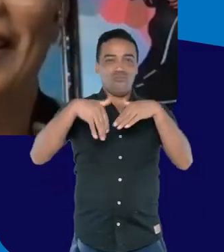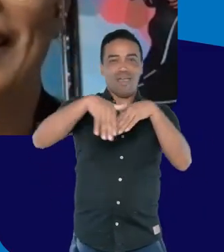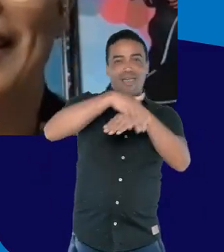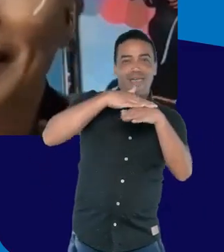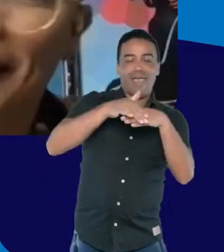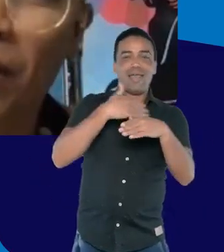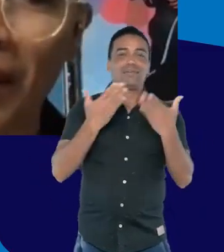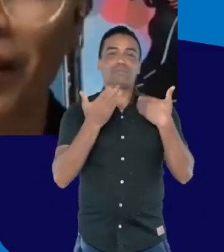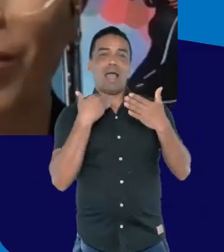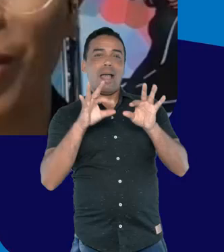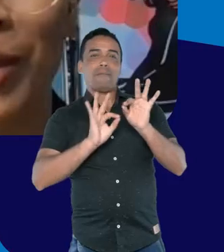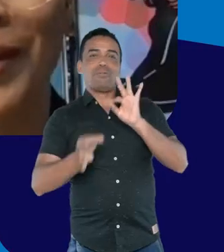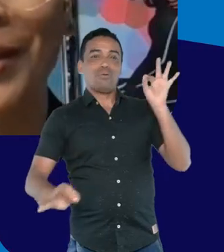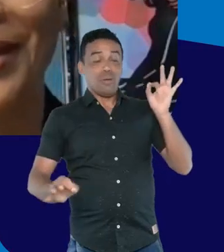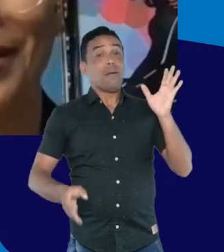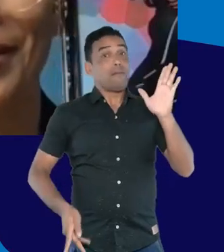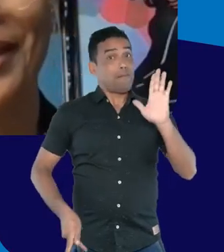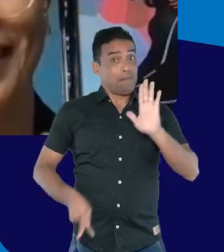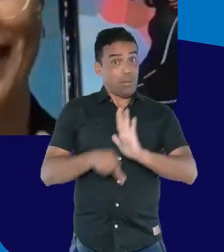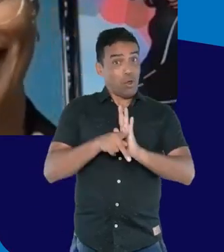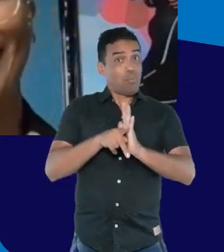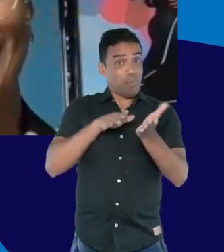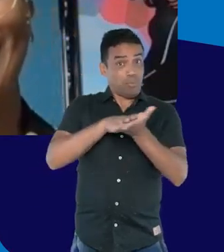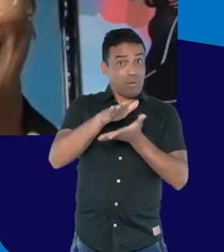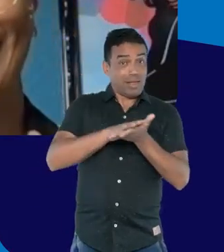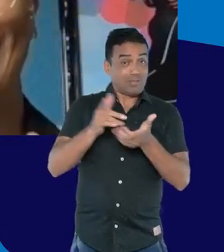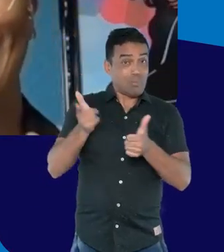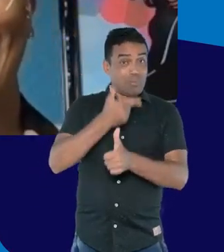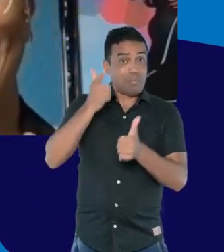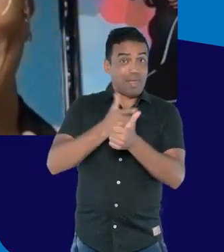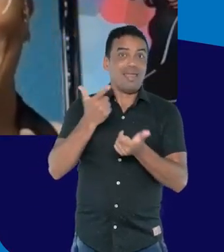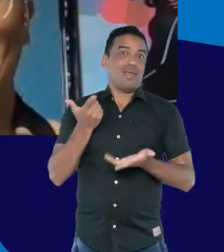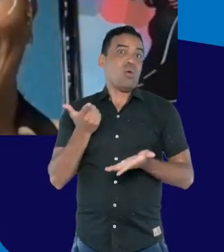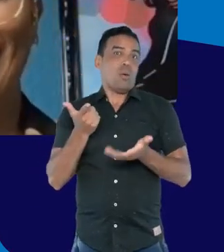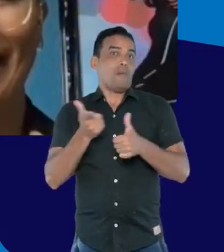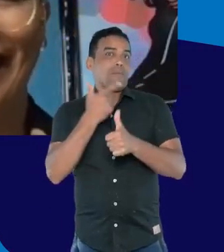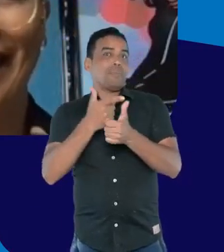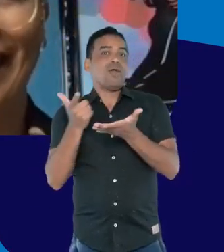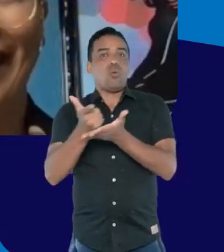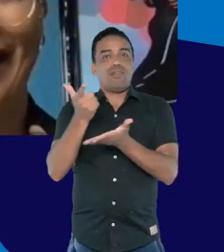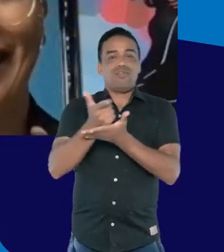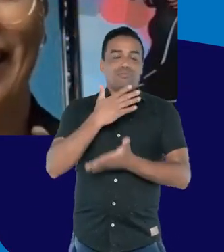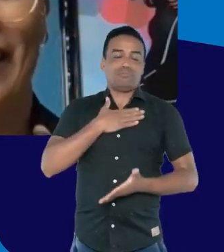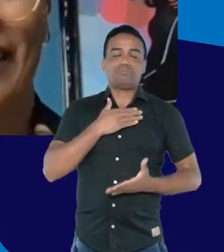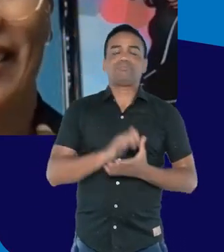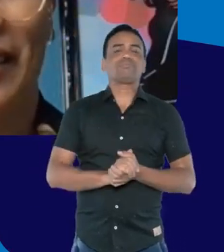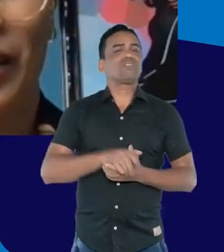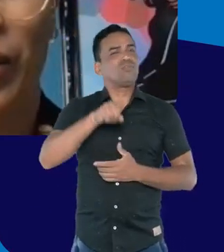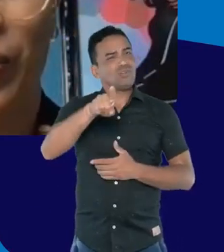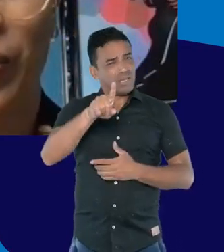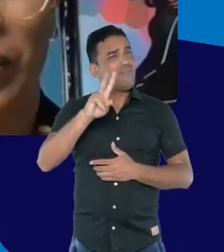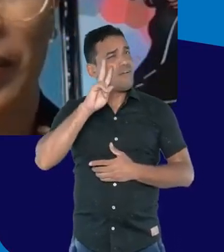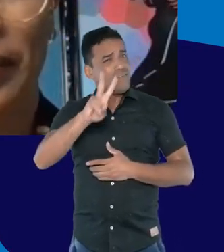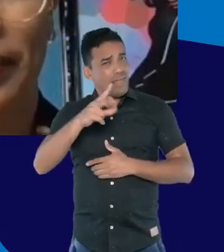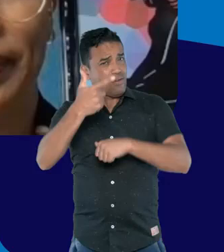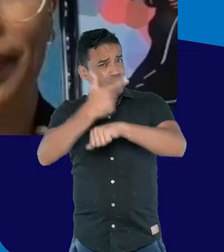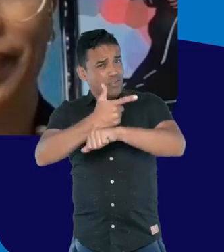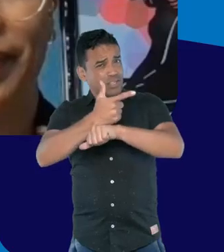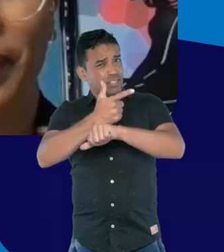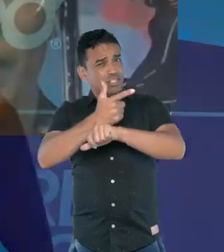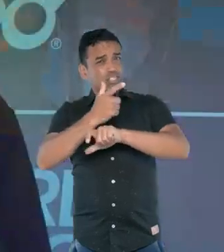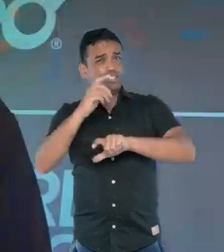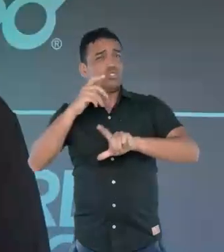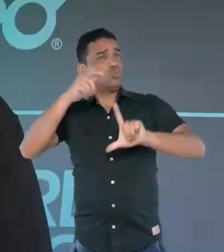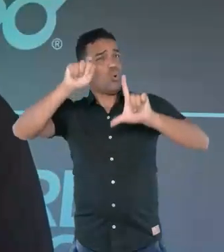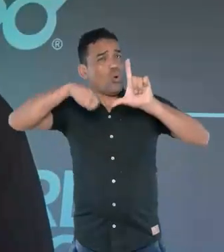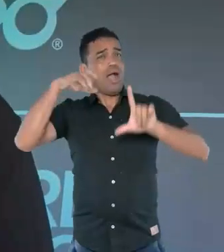e esse lançamento do meu primeiro livro. Ai, coisa boa! E você que está com a gente, nós vamos exibir um vídeo de 1 minutinho